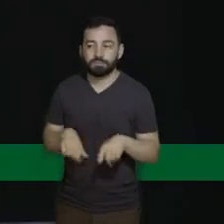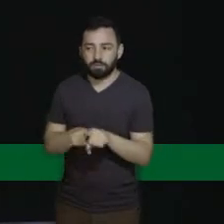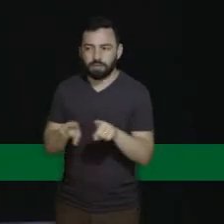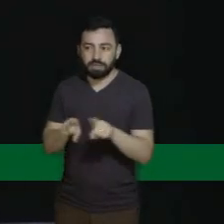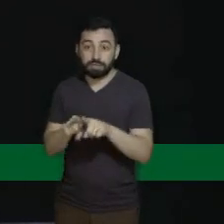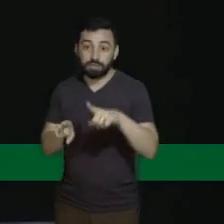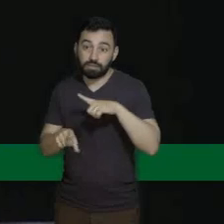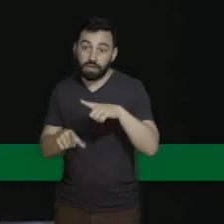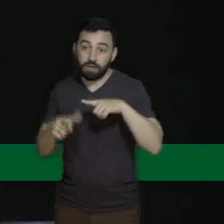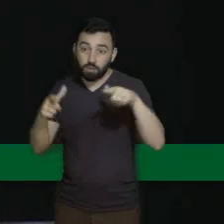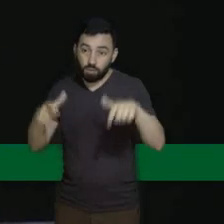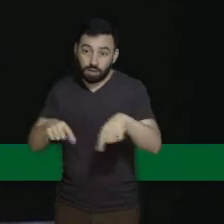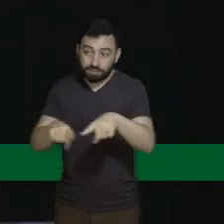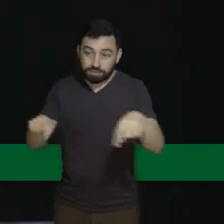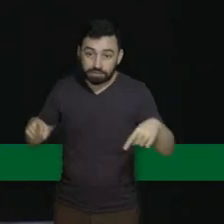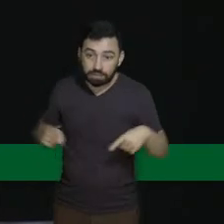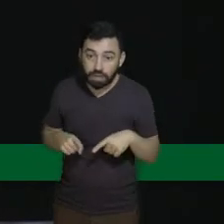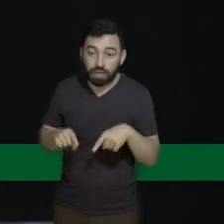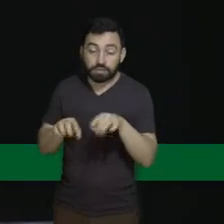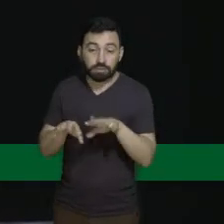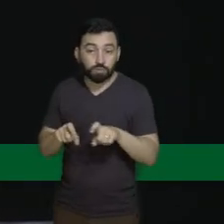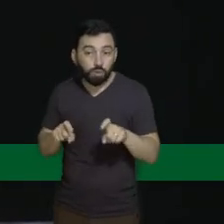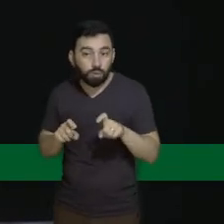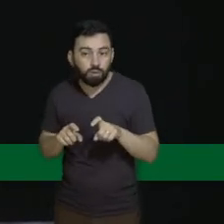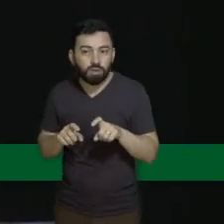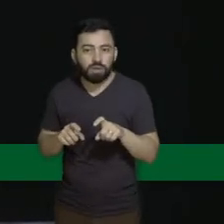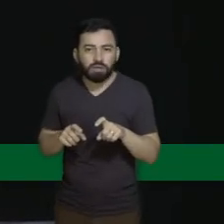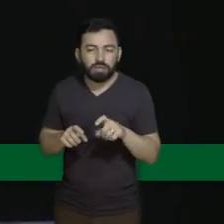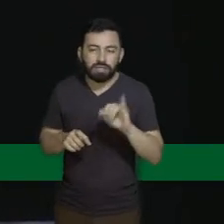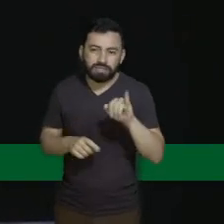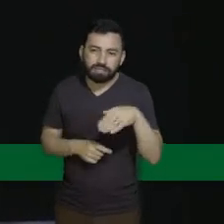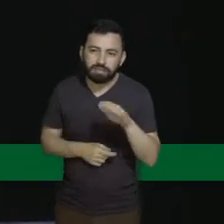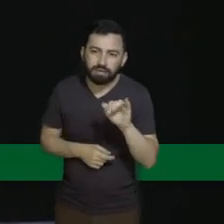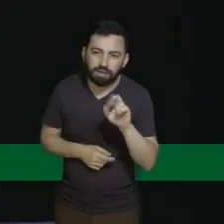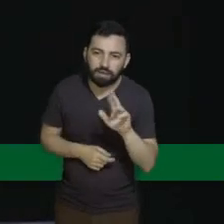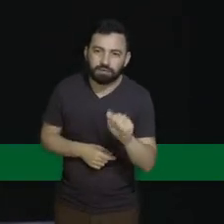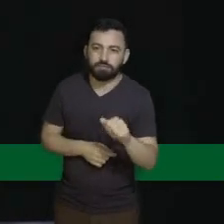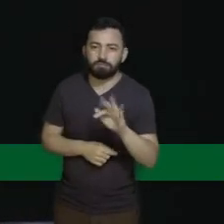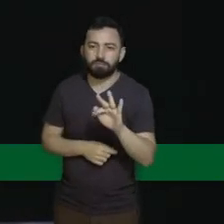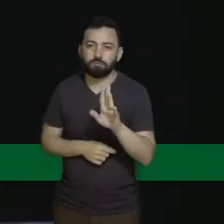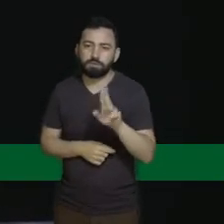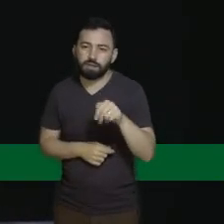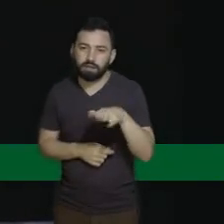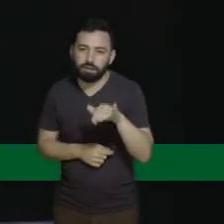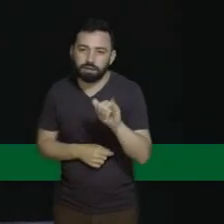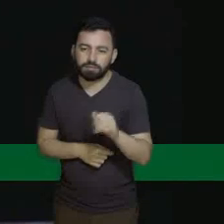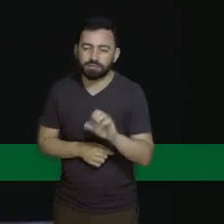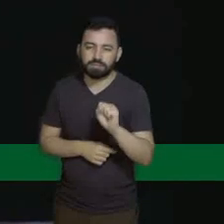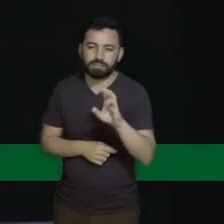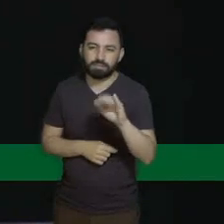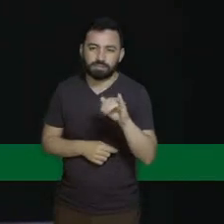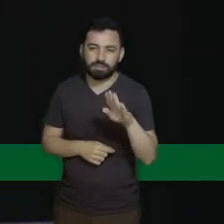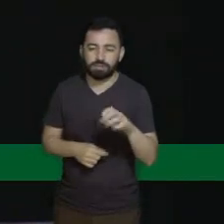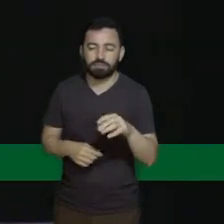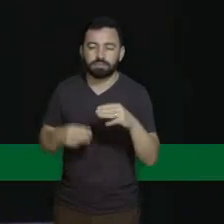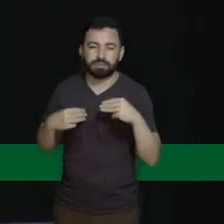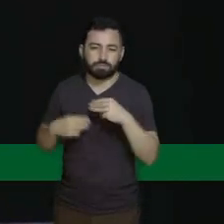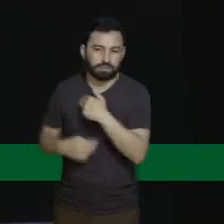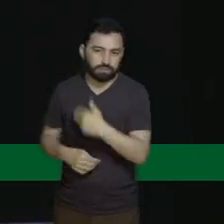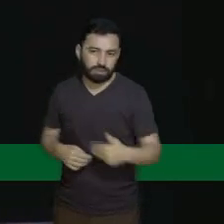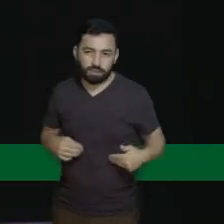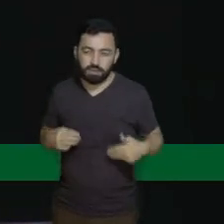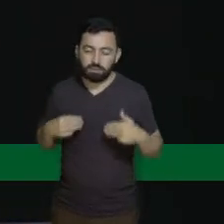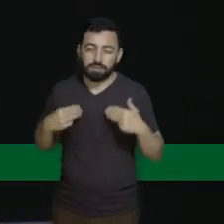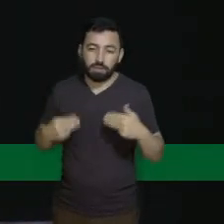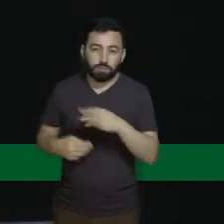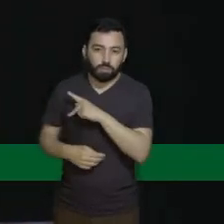escritório, espaços aqui em Chapecó, como INCRA, FUNAI, SESAI, Ministério Público, AGU, entre tantas